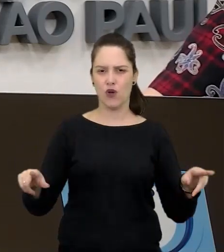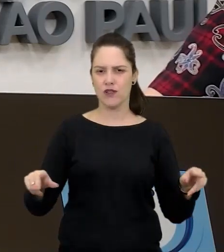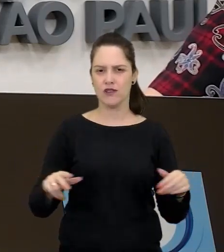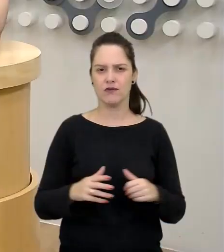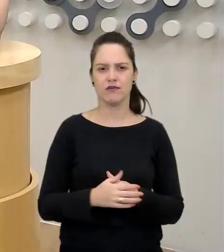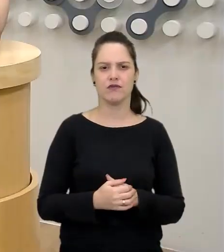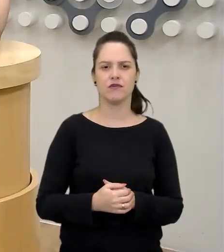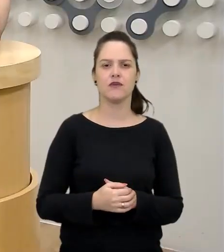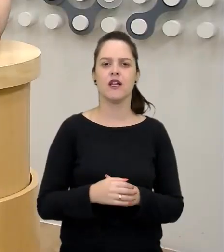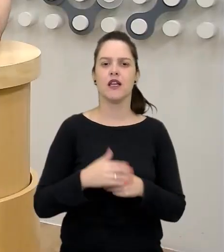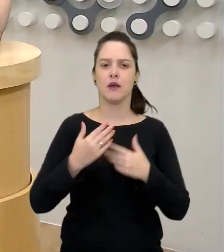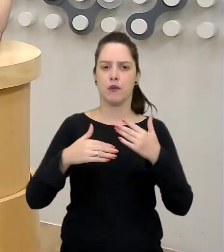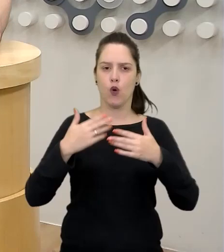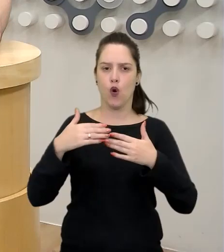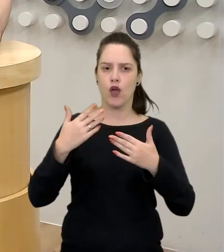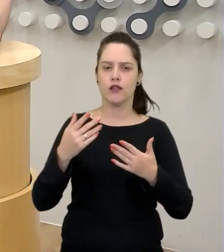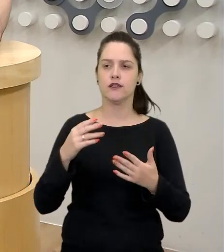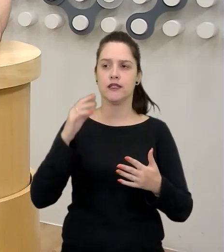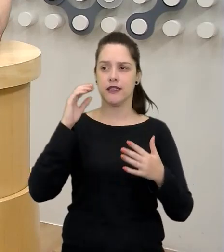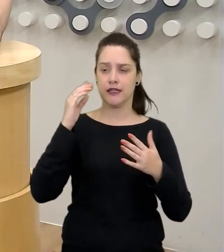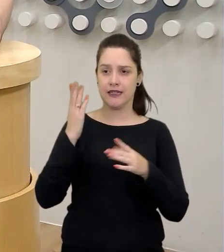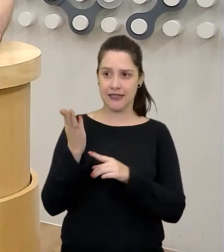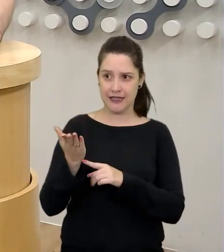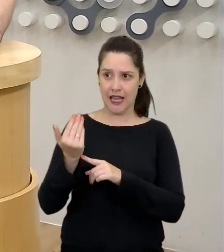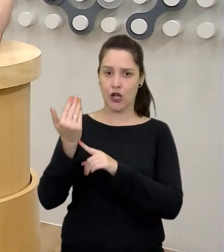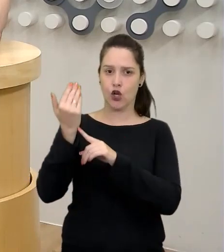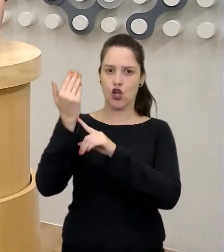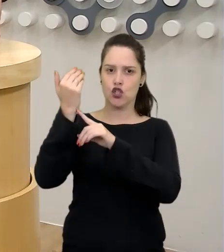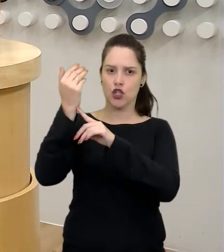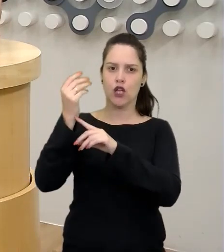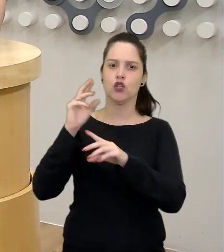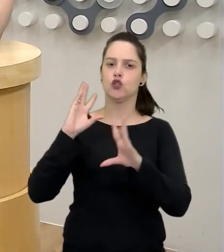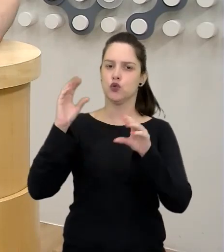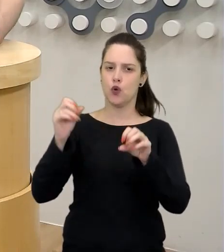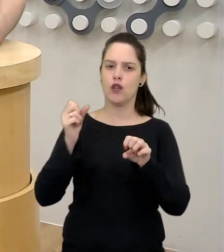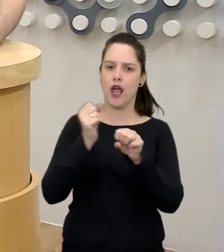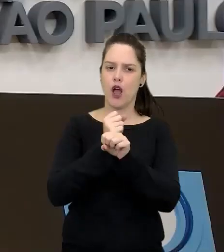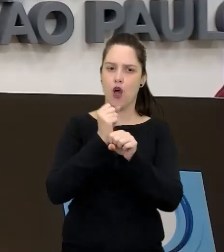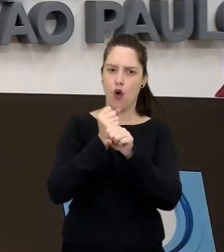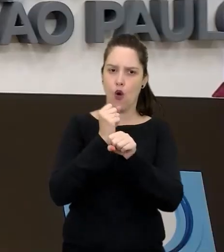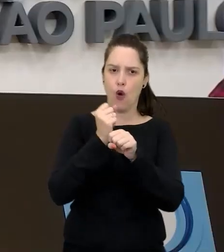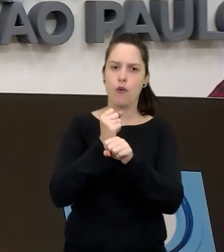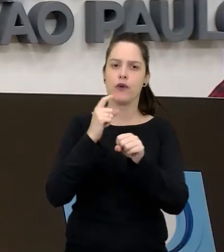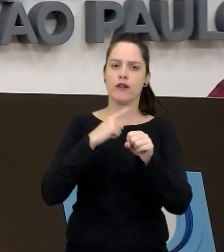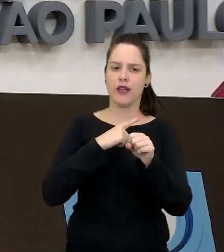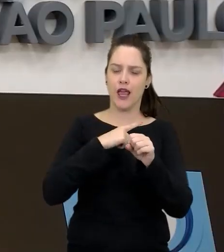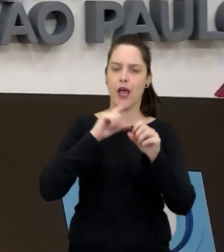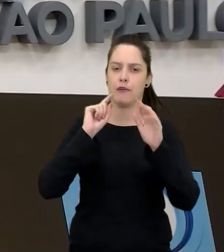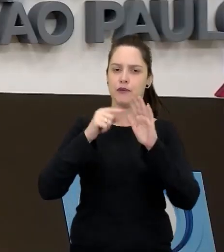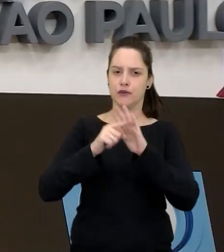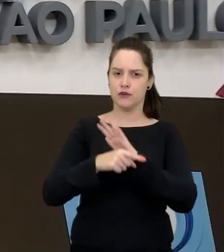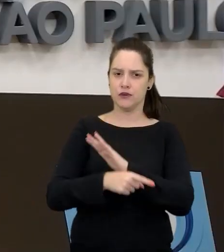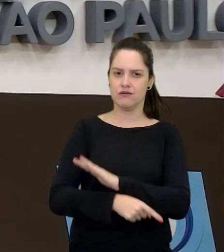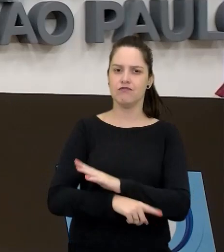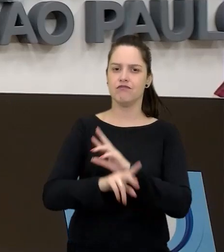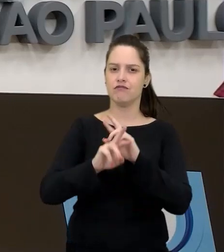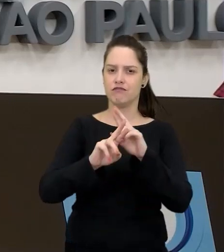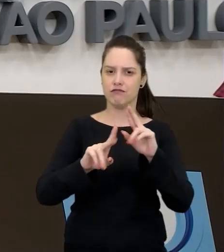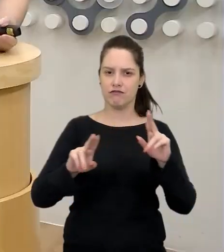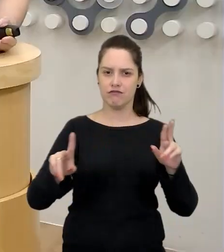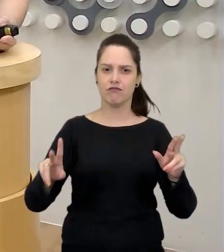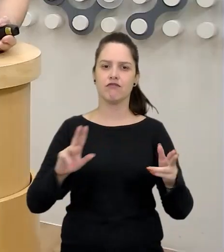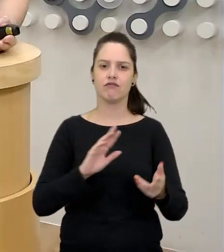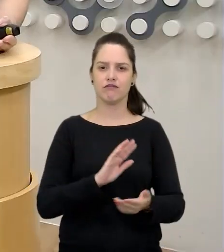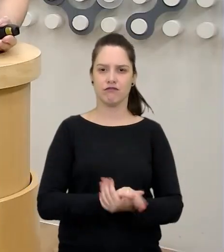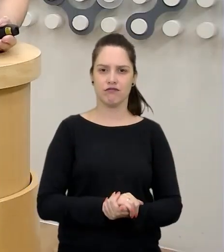Ele atualiza essas mitologias, mas praticamente toda a obra do Neil Gaiman tem alguma menção a diferentes mitologias, né?